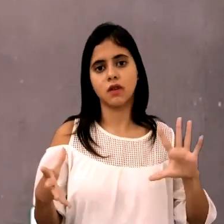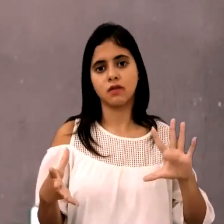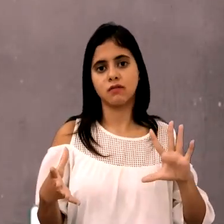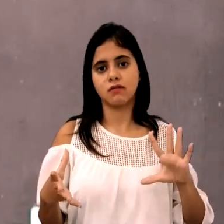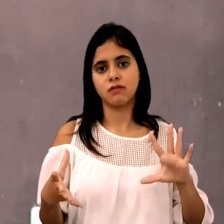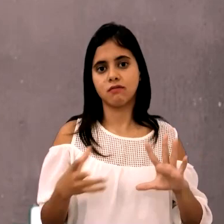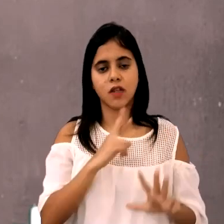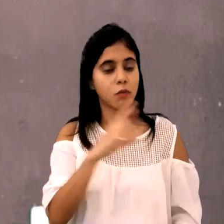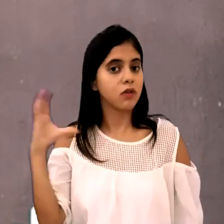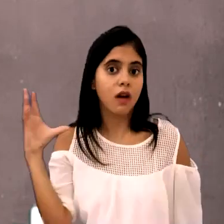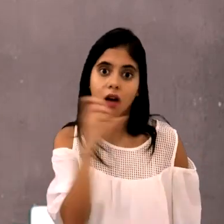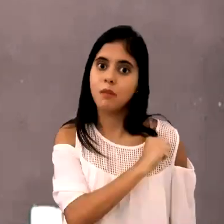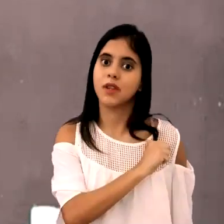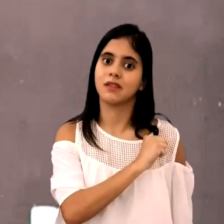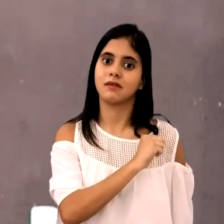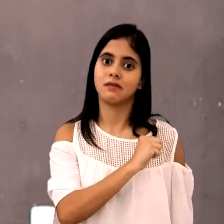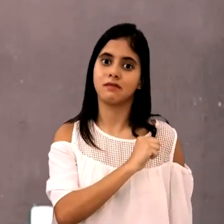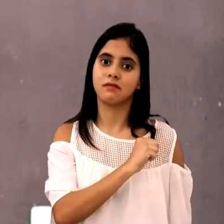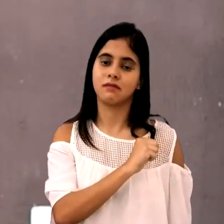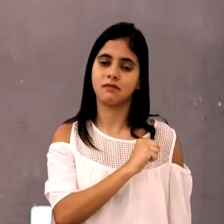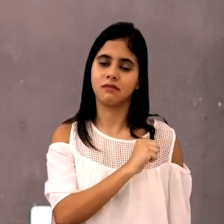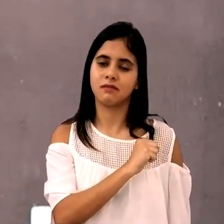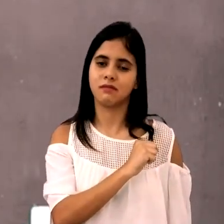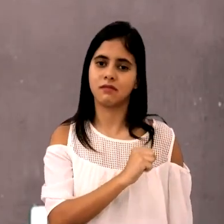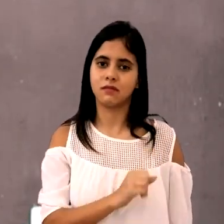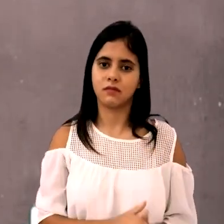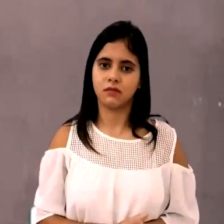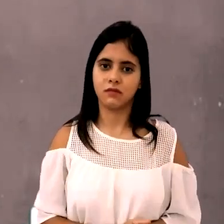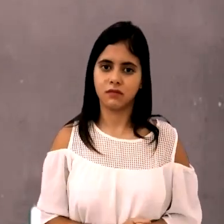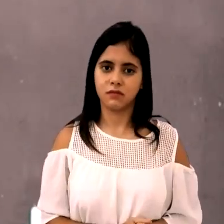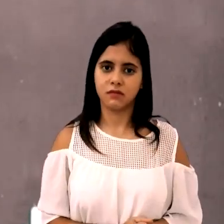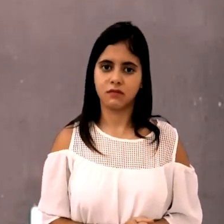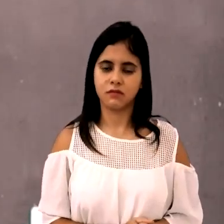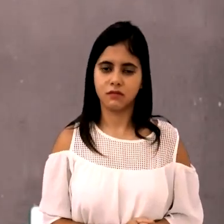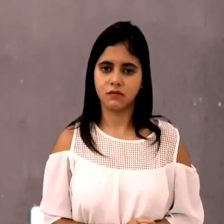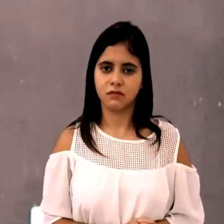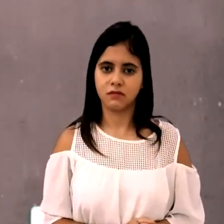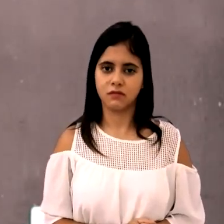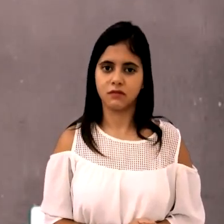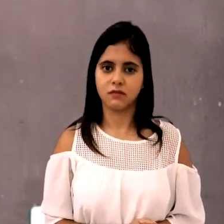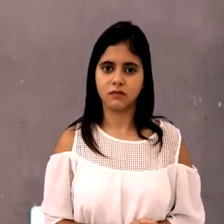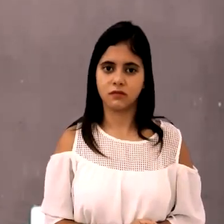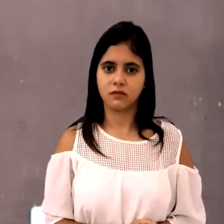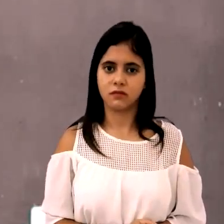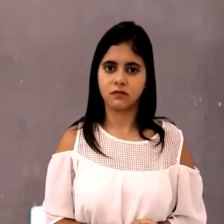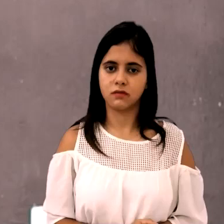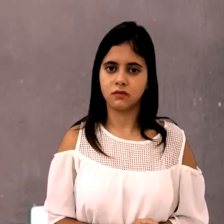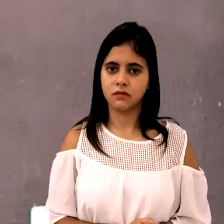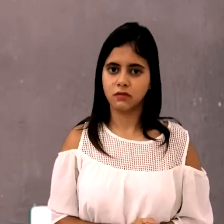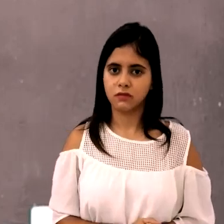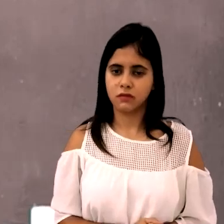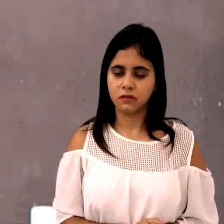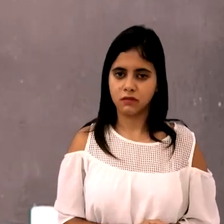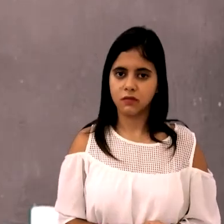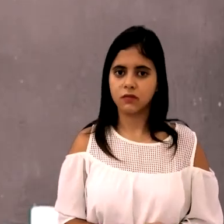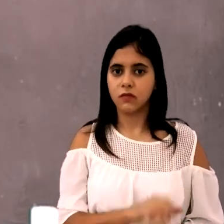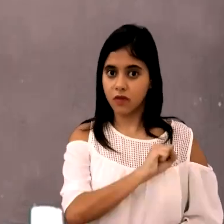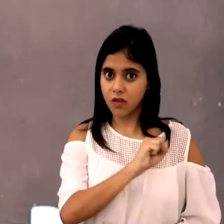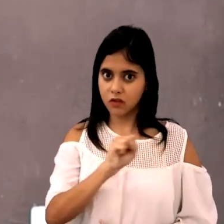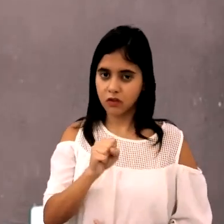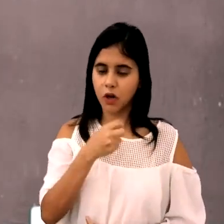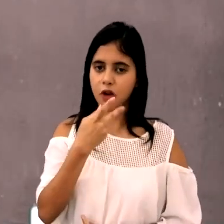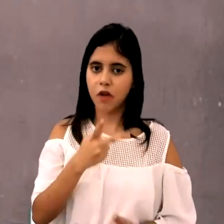Resposta rápida, guinso, 2.000, foi logo, cortou ligeiro. Apesar da sua